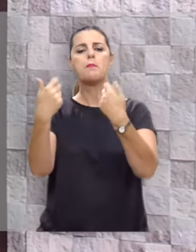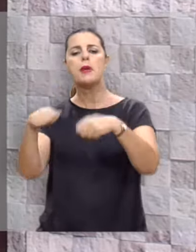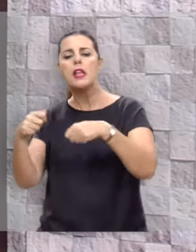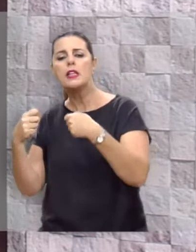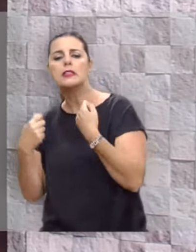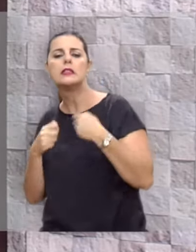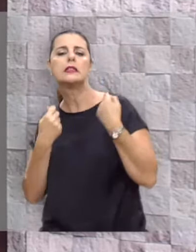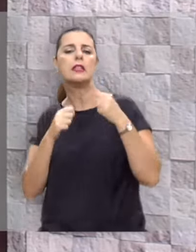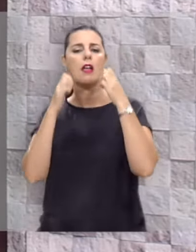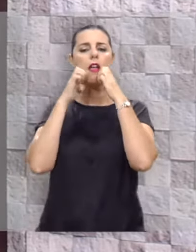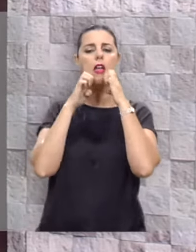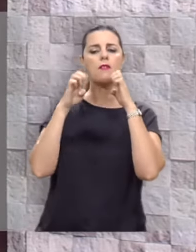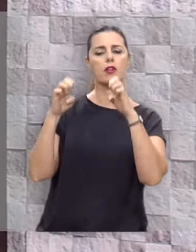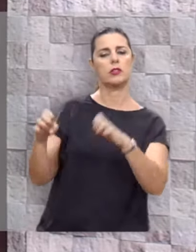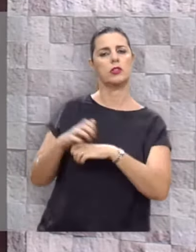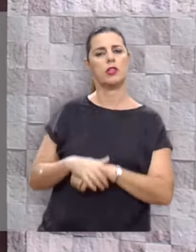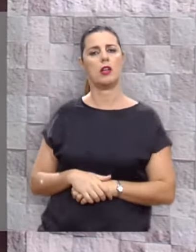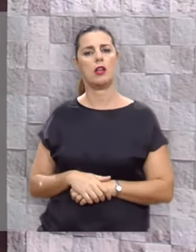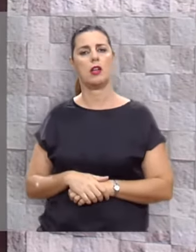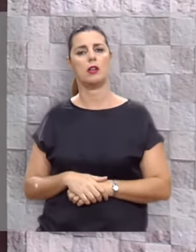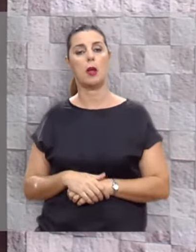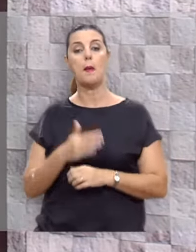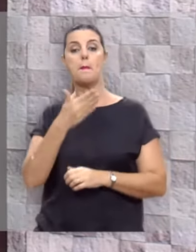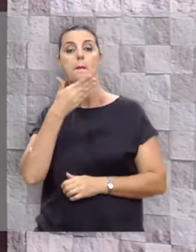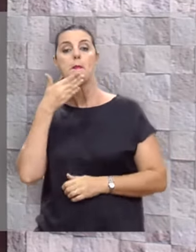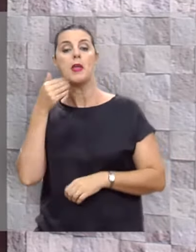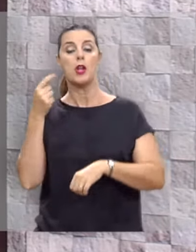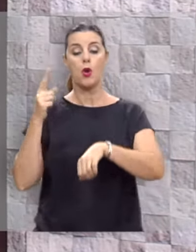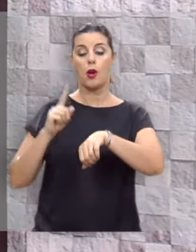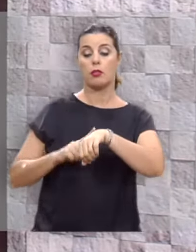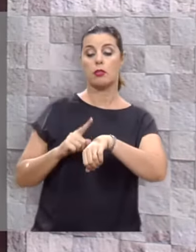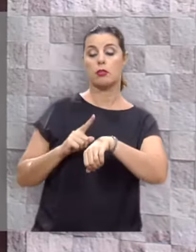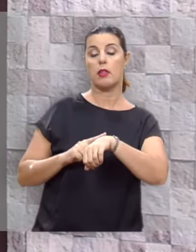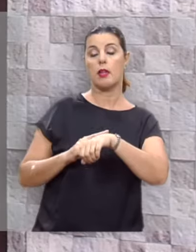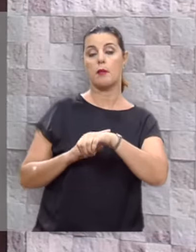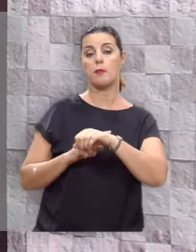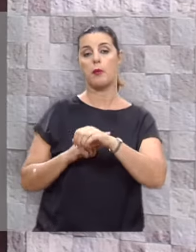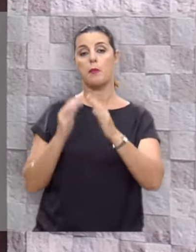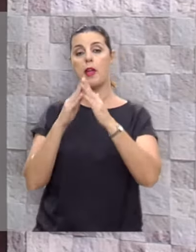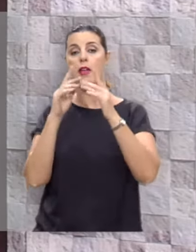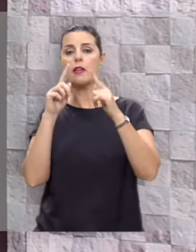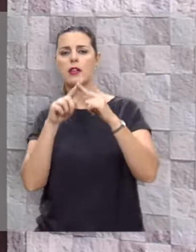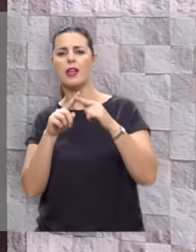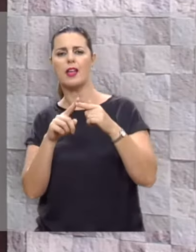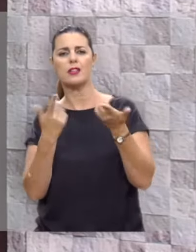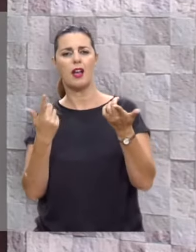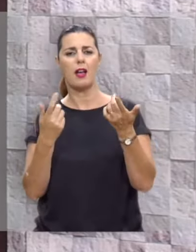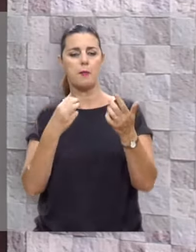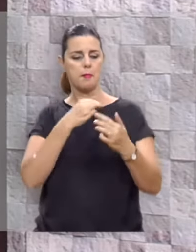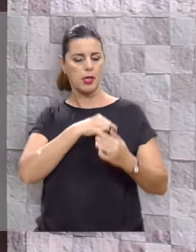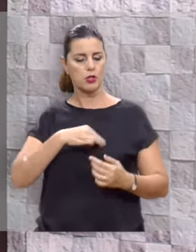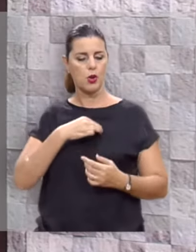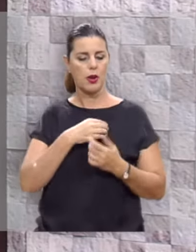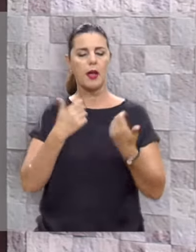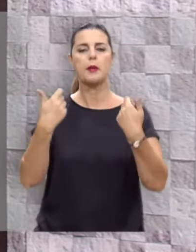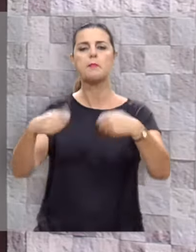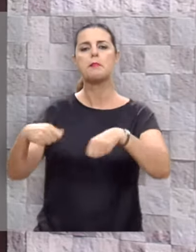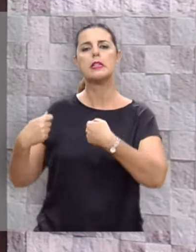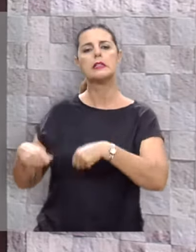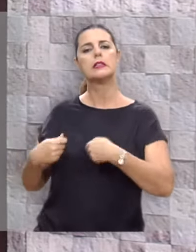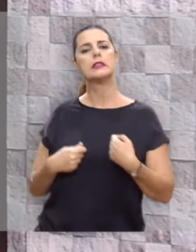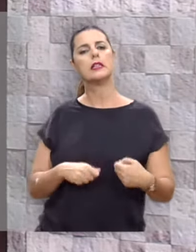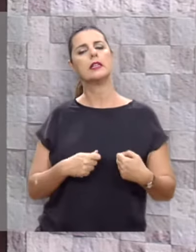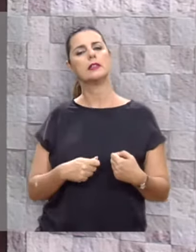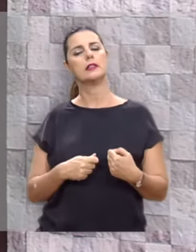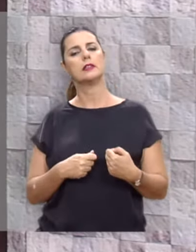brancos para a ceifa. A melhor dieta para uma igreja doente é uma dieta missionária. Uma igreja que